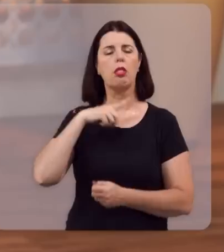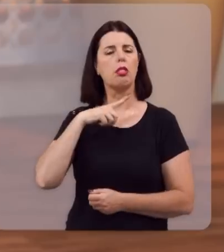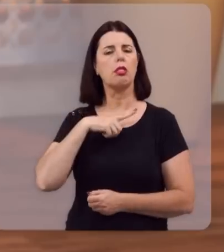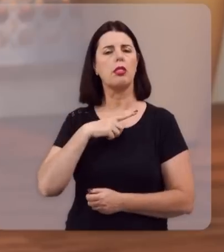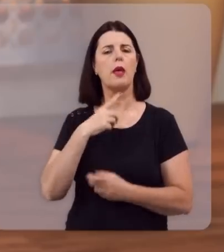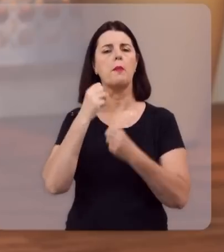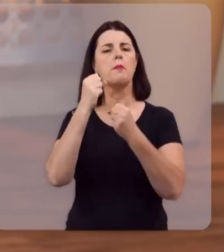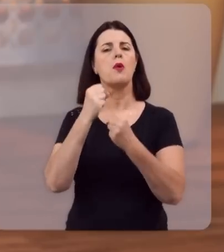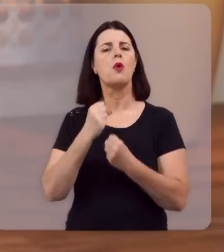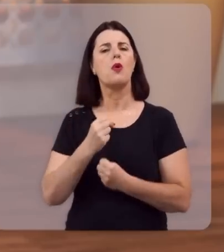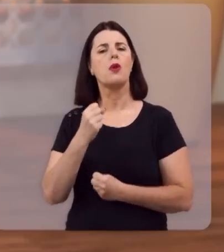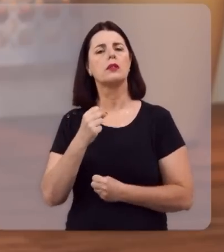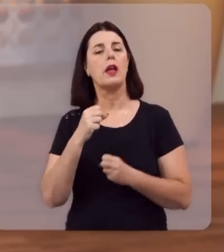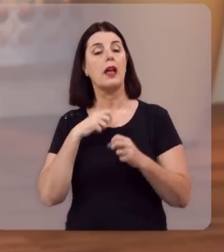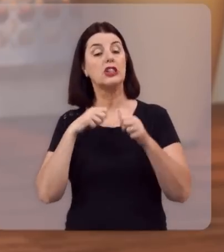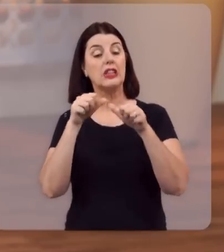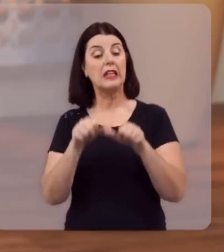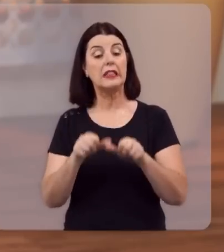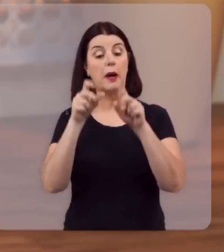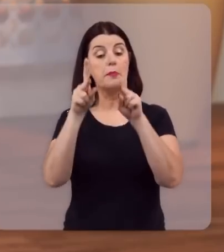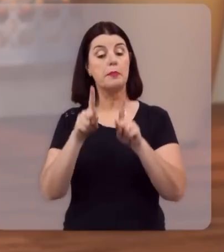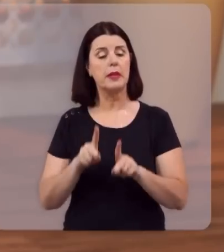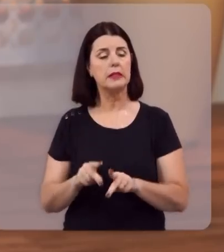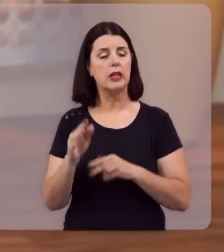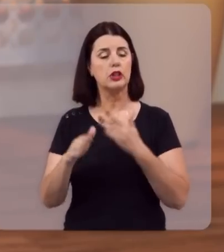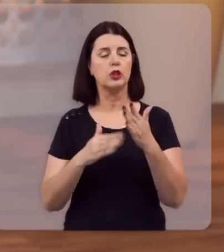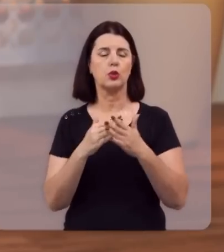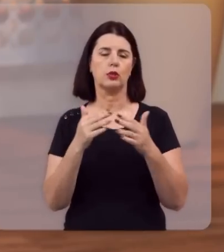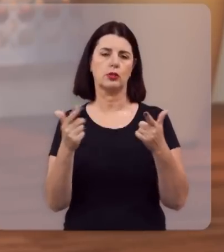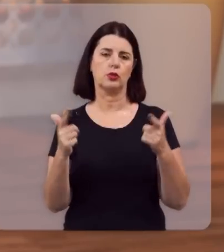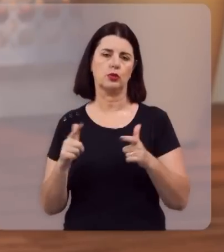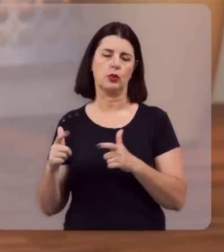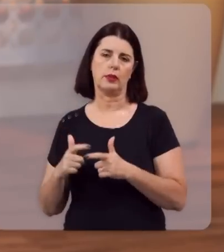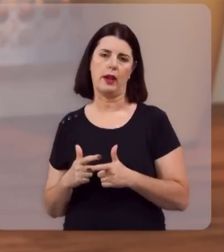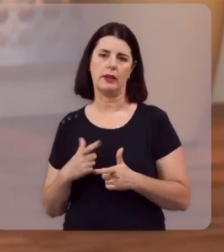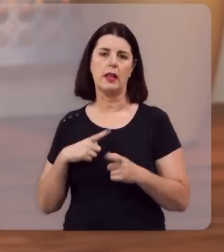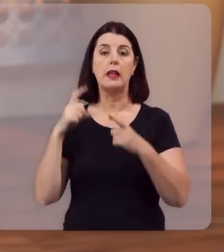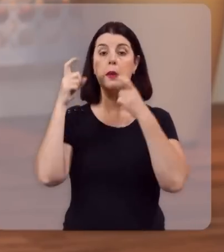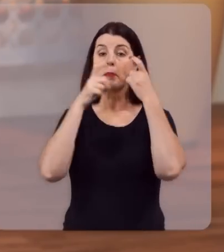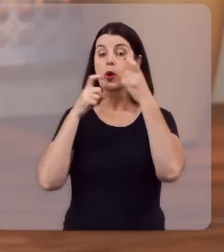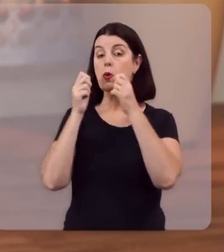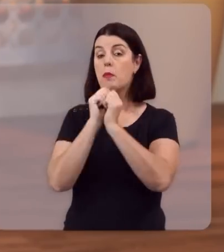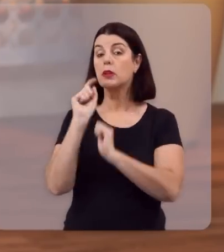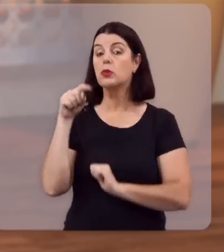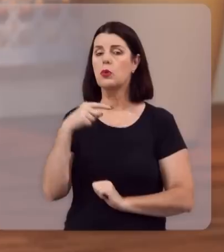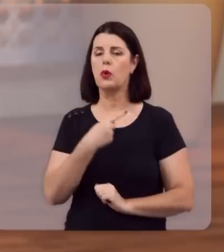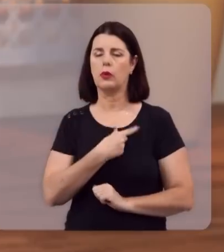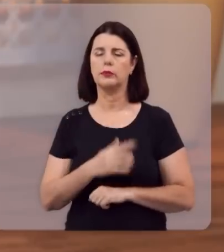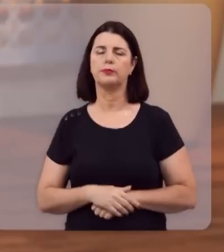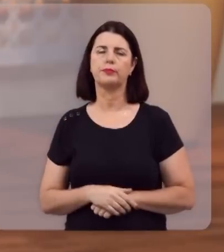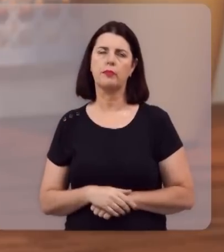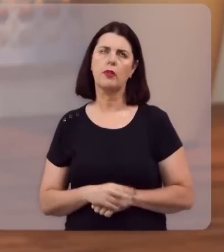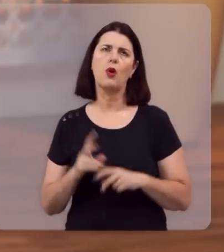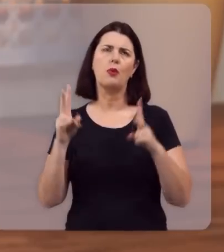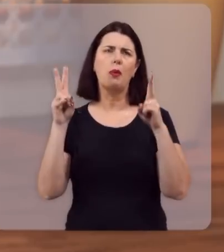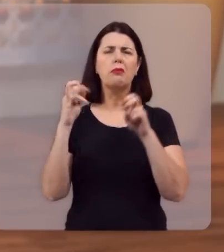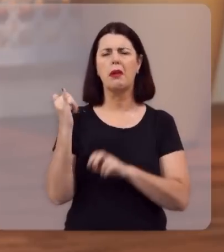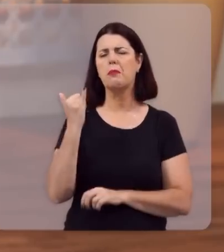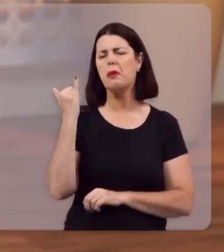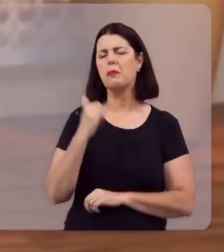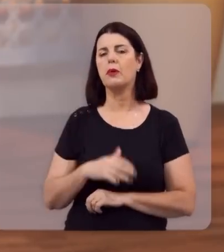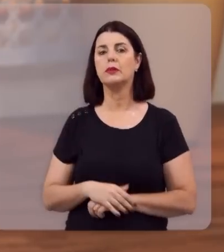tem esses atributos e o melhor é um ser que se importa conosco E aí o tema é muito pertinente